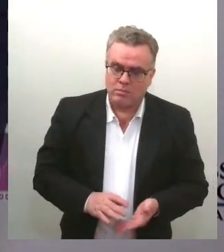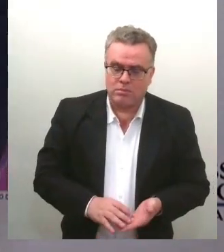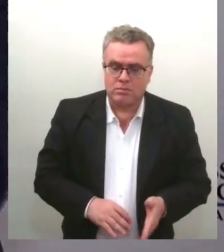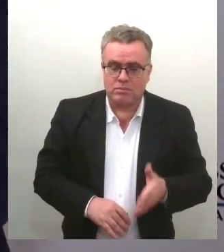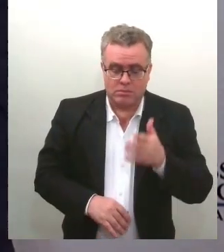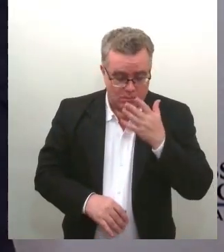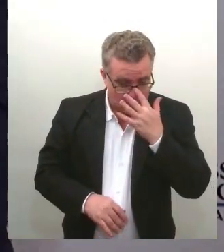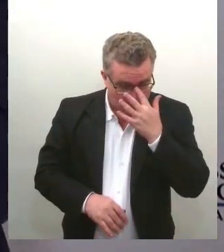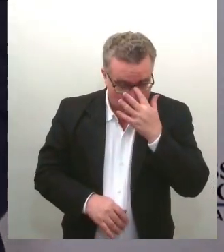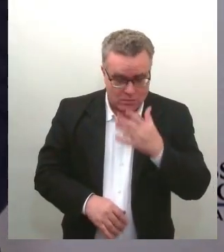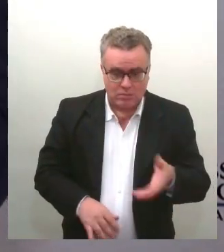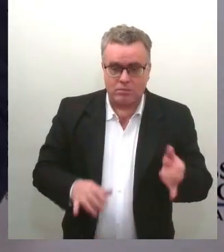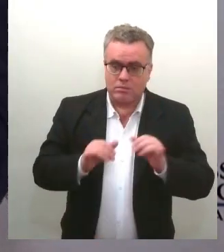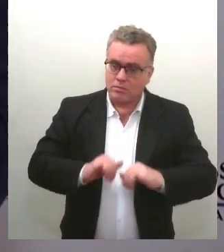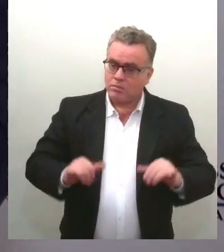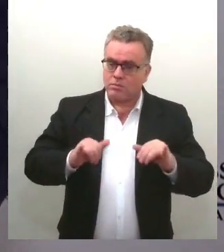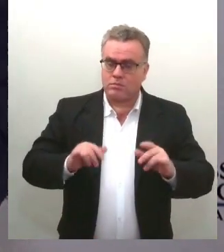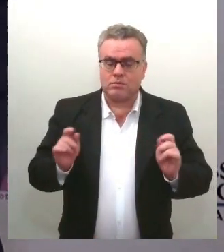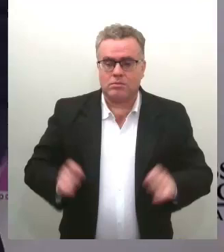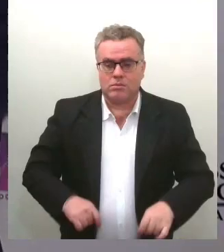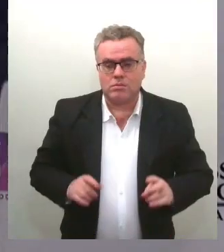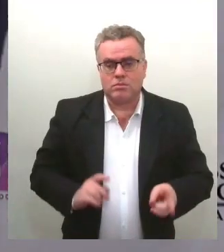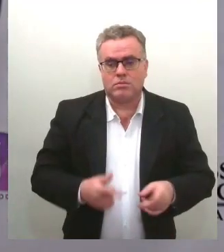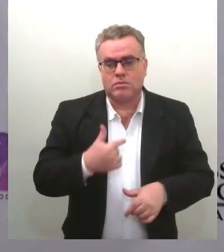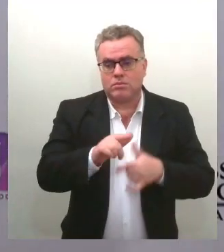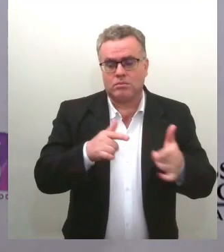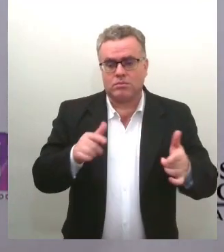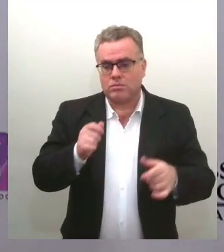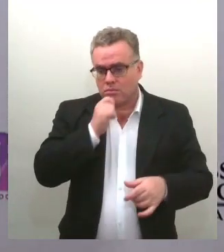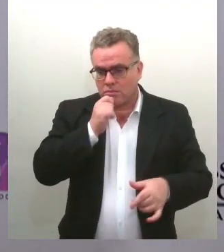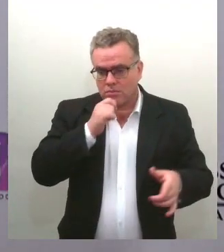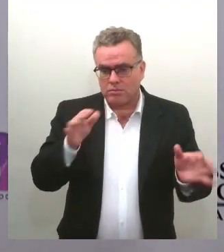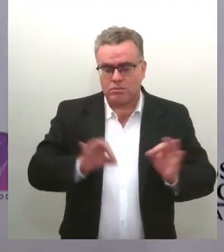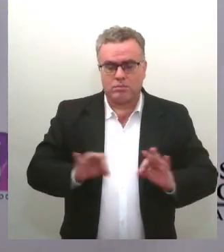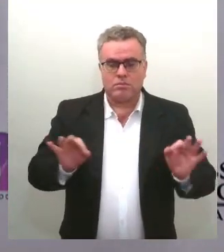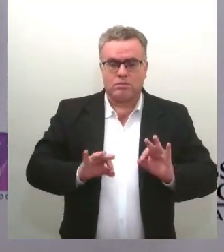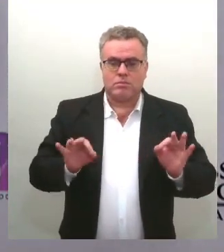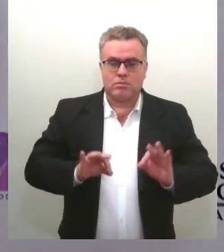não, que eles conheçam a vida do parlamento. Sim, é um